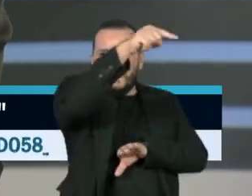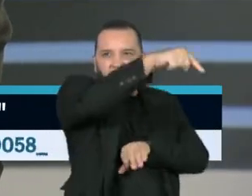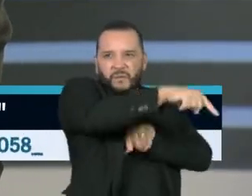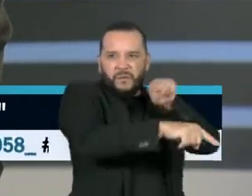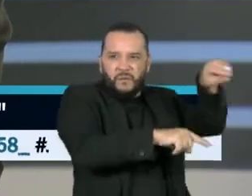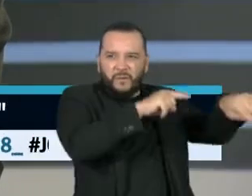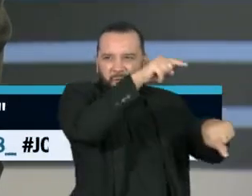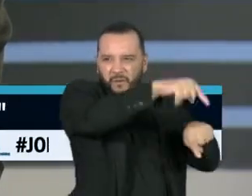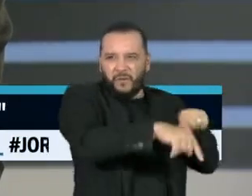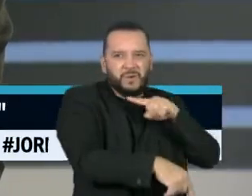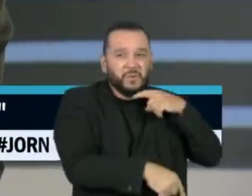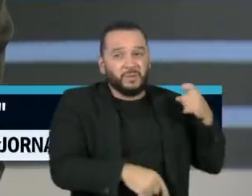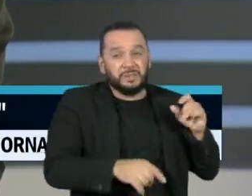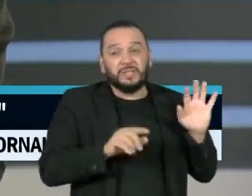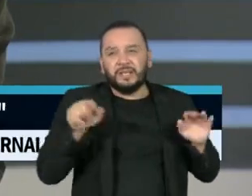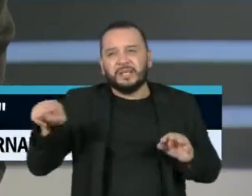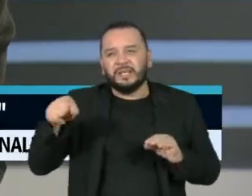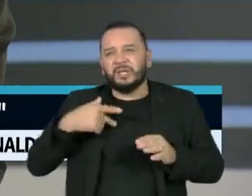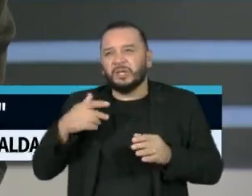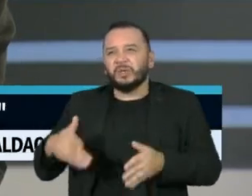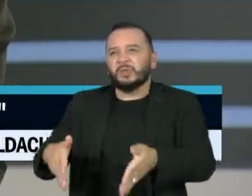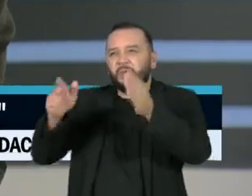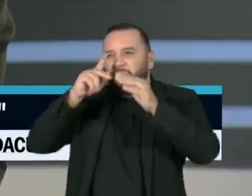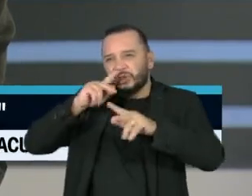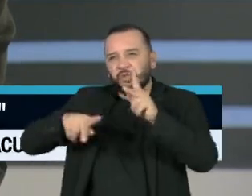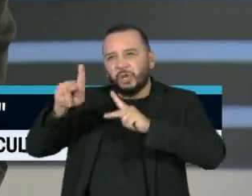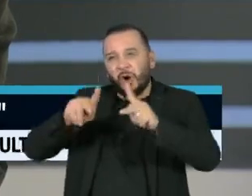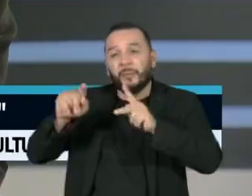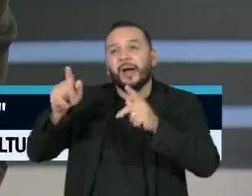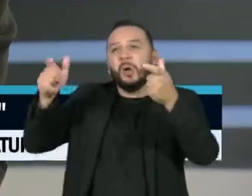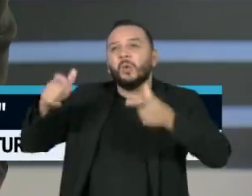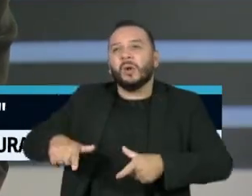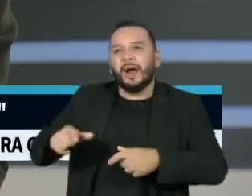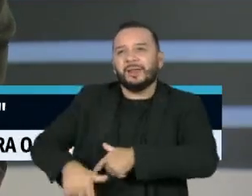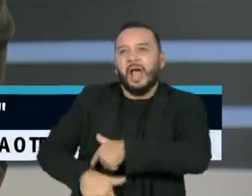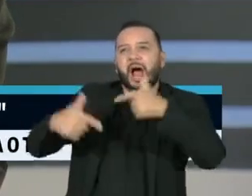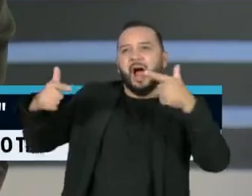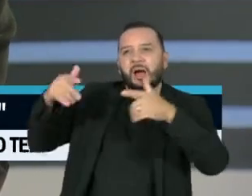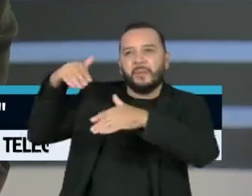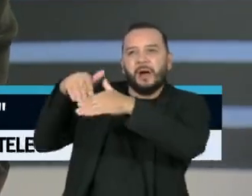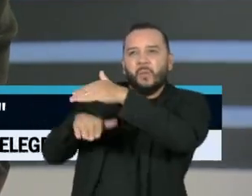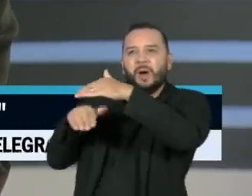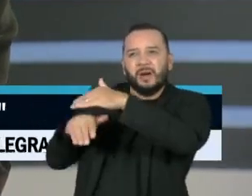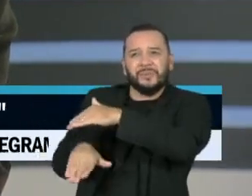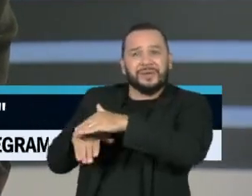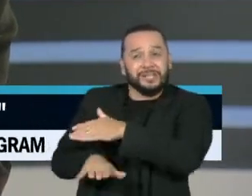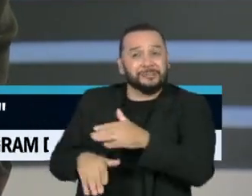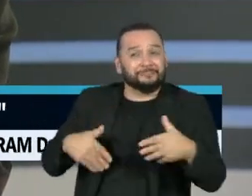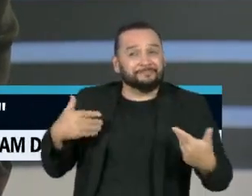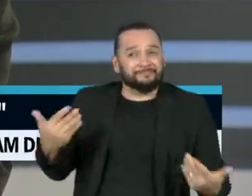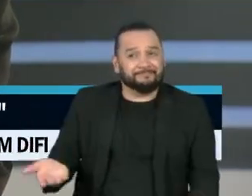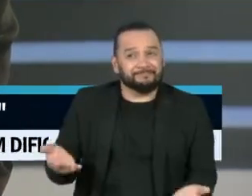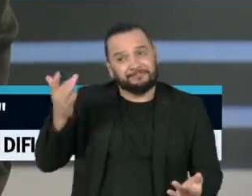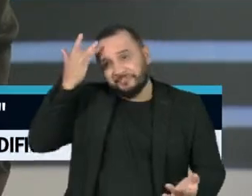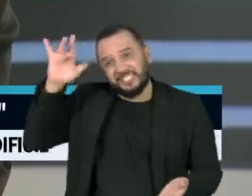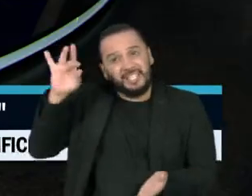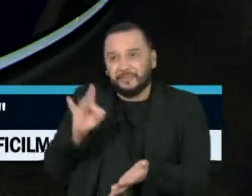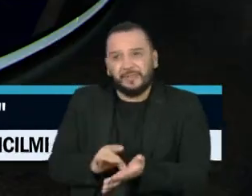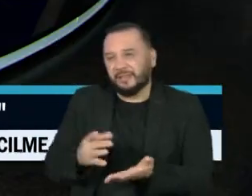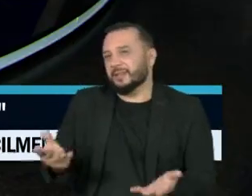sendo usado como uma espécie de passe para recarregamento é muito comum e guerras últimos anos